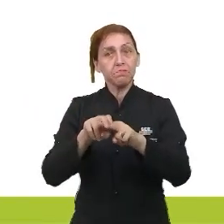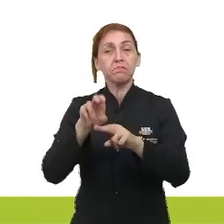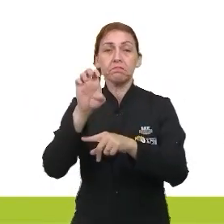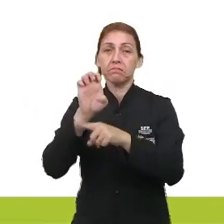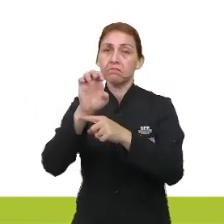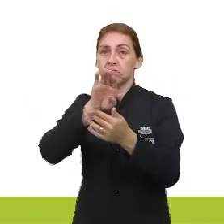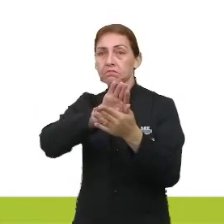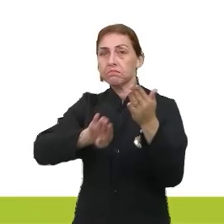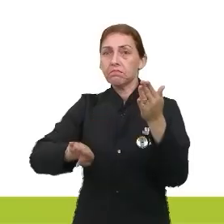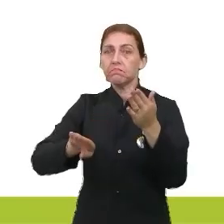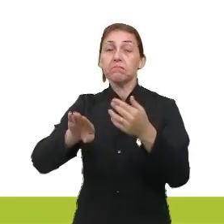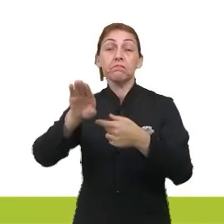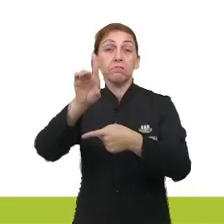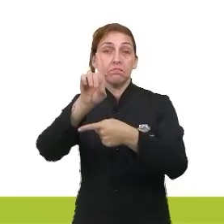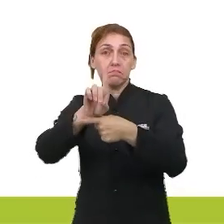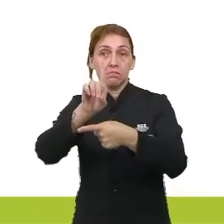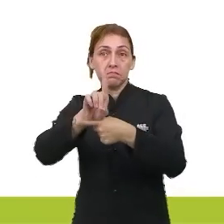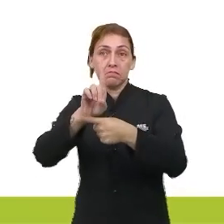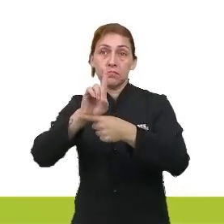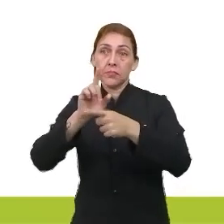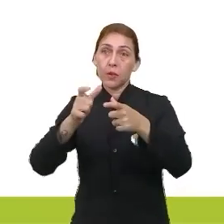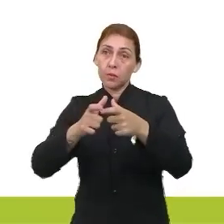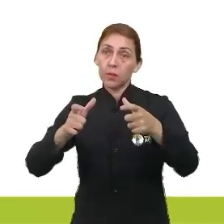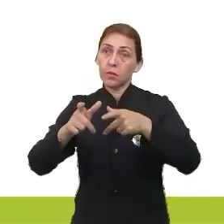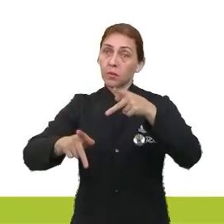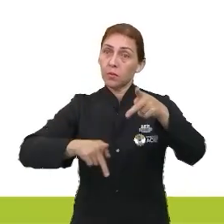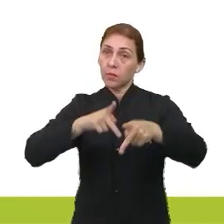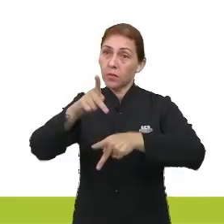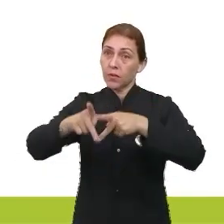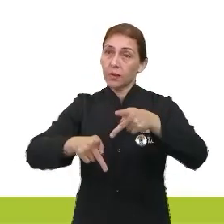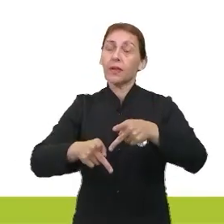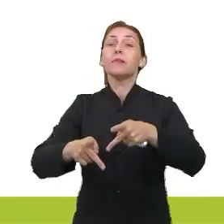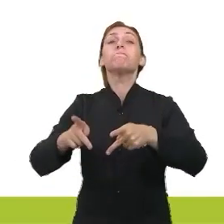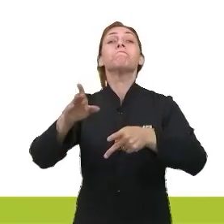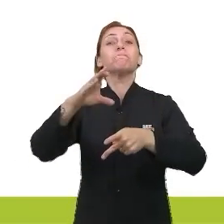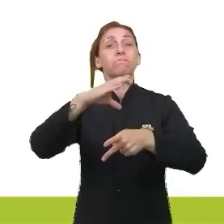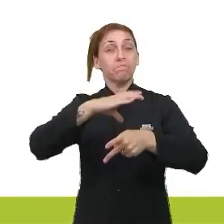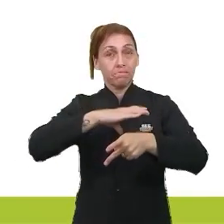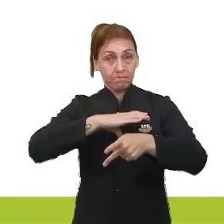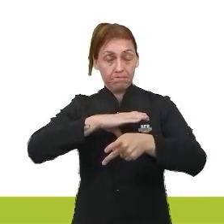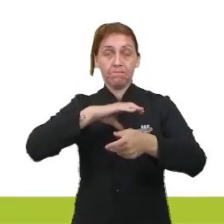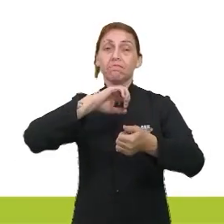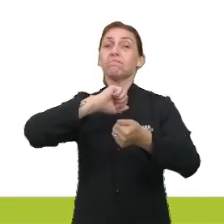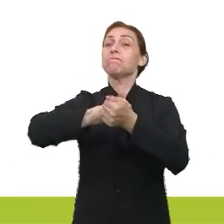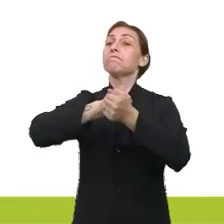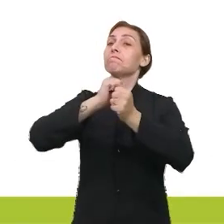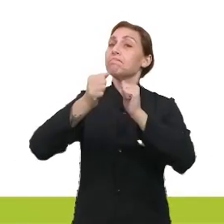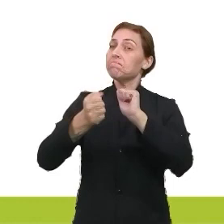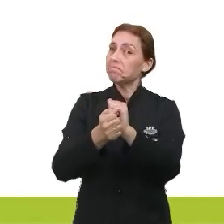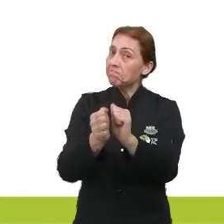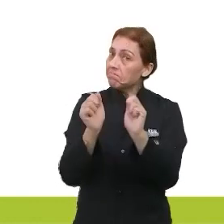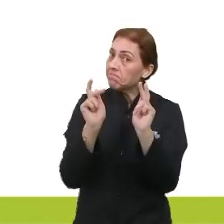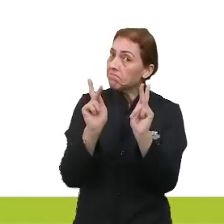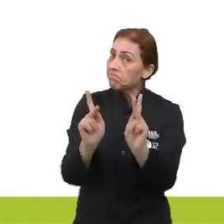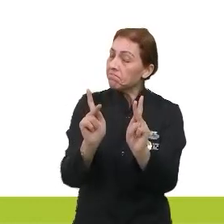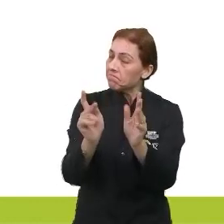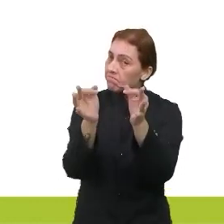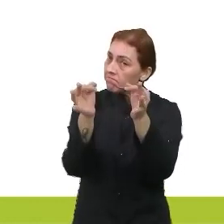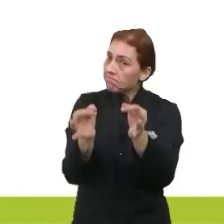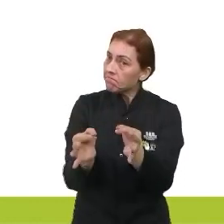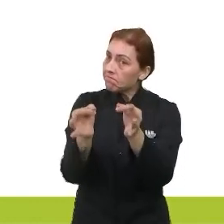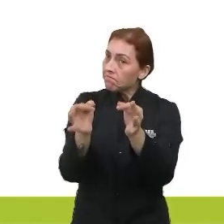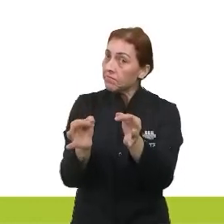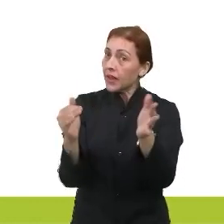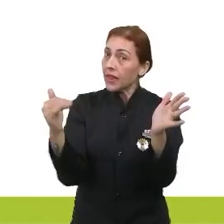letra E. Letra D, aumento populacional das cidades. Bacana, tá certinho